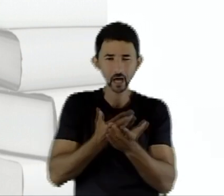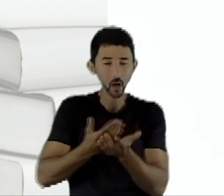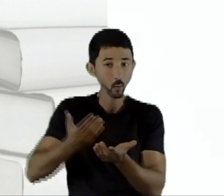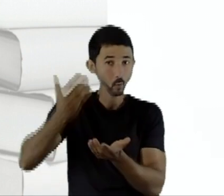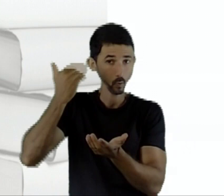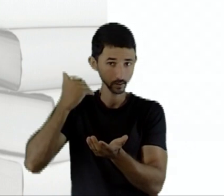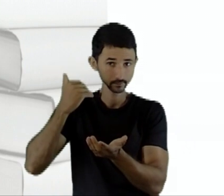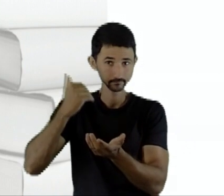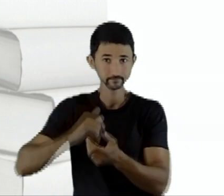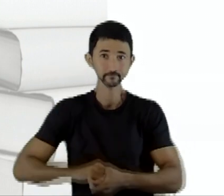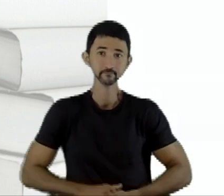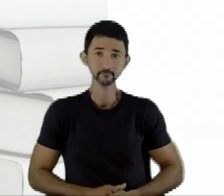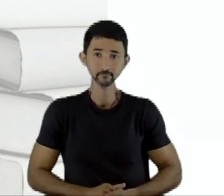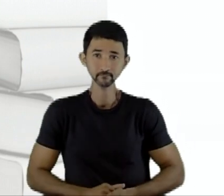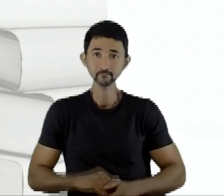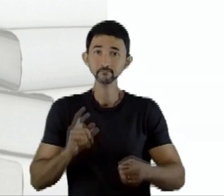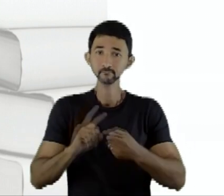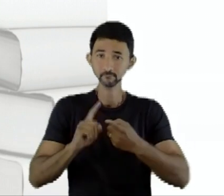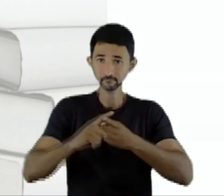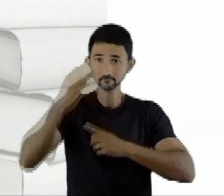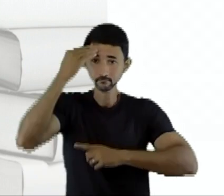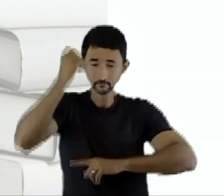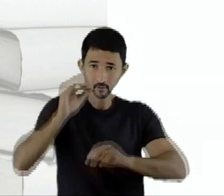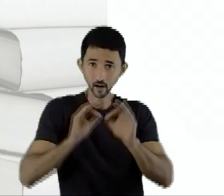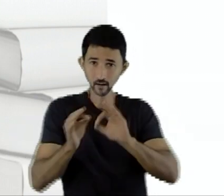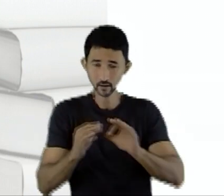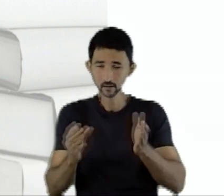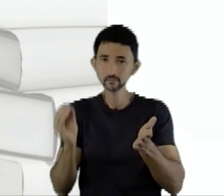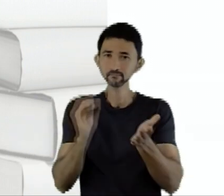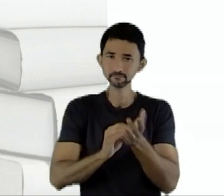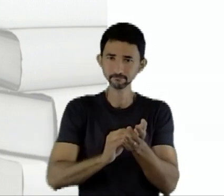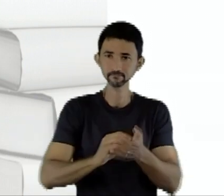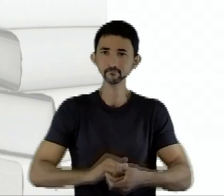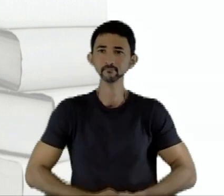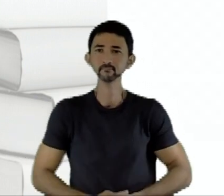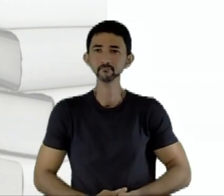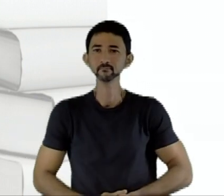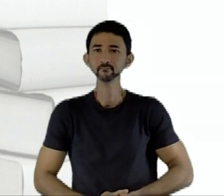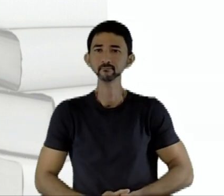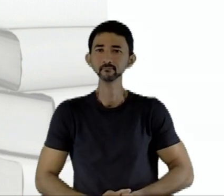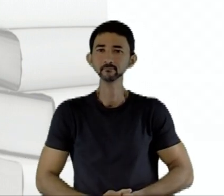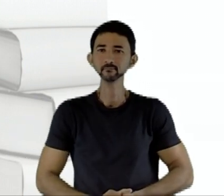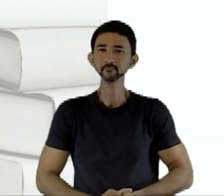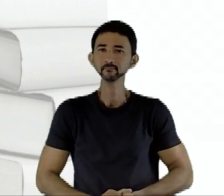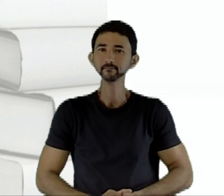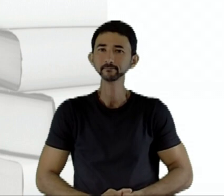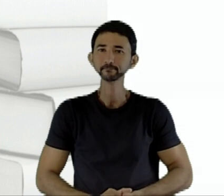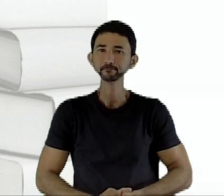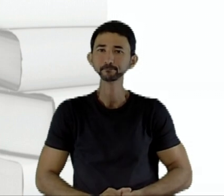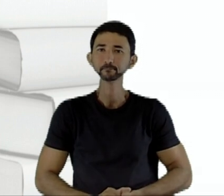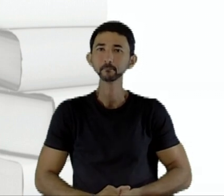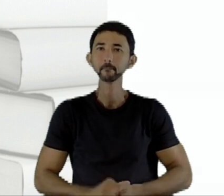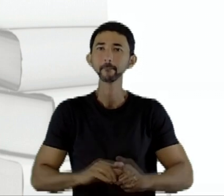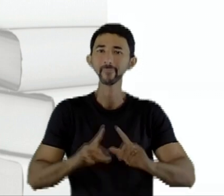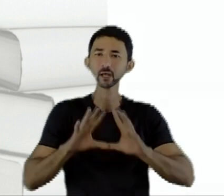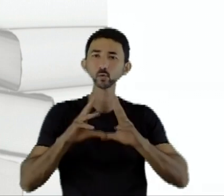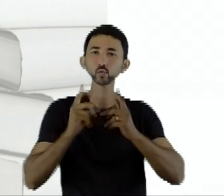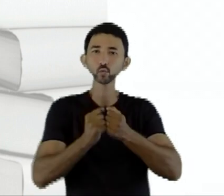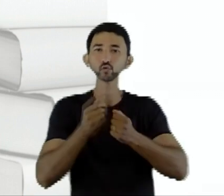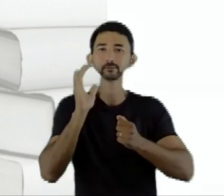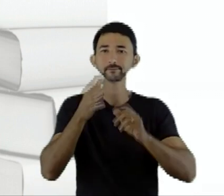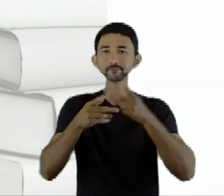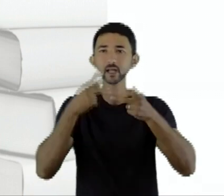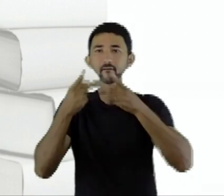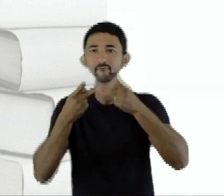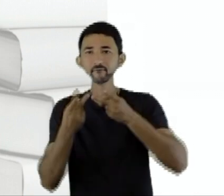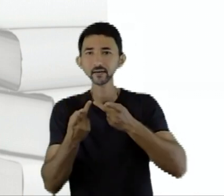aulas dos conectores, você sabe o que é acréscimo. E eu digo, além de tudo isso que eu